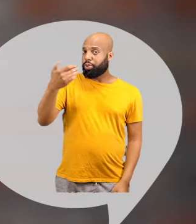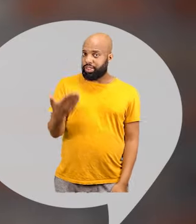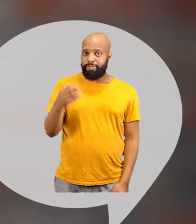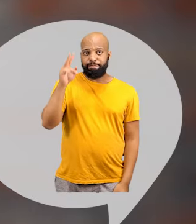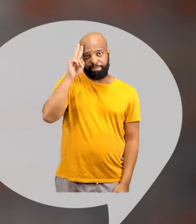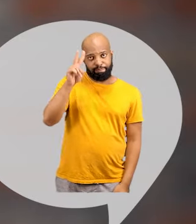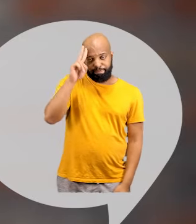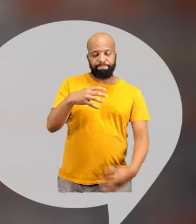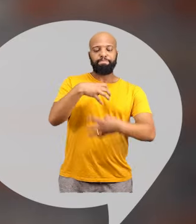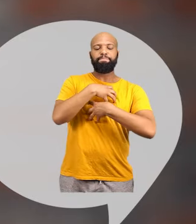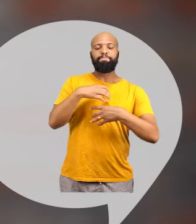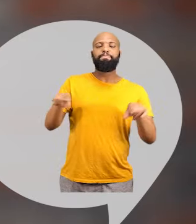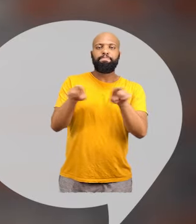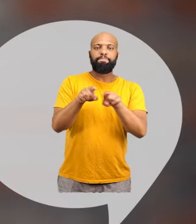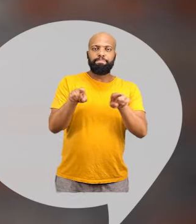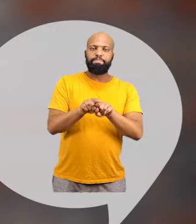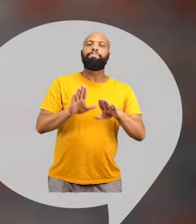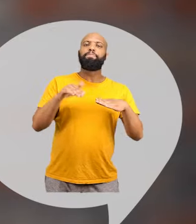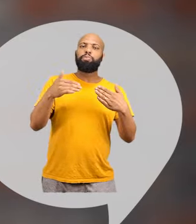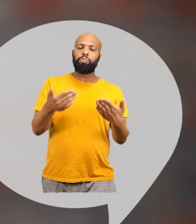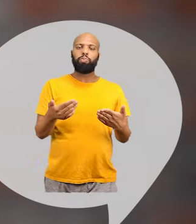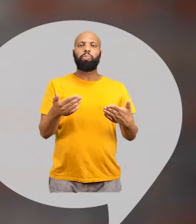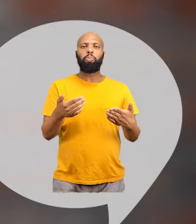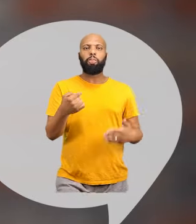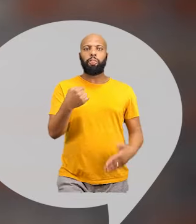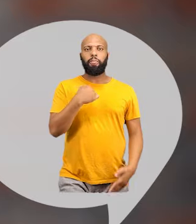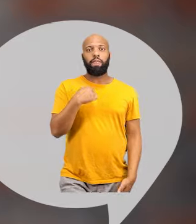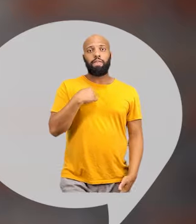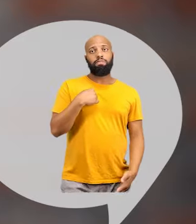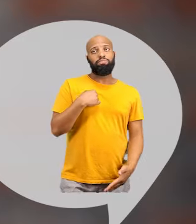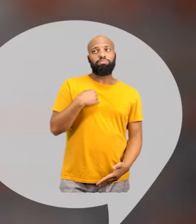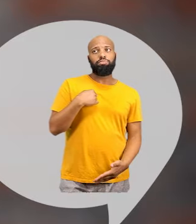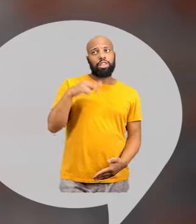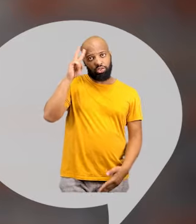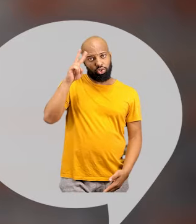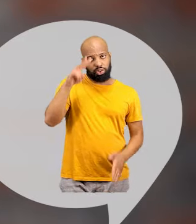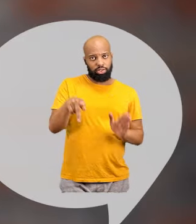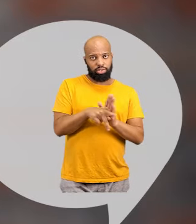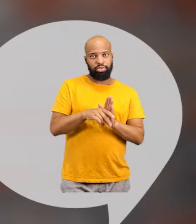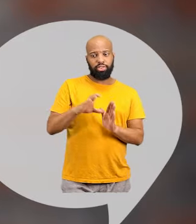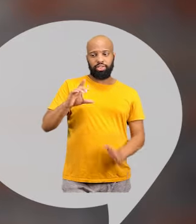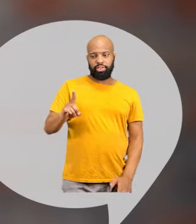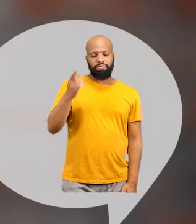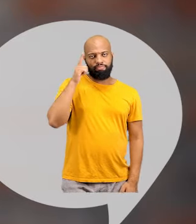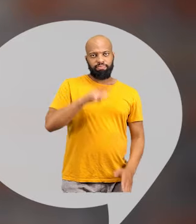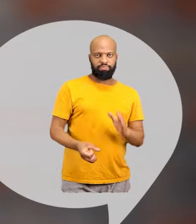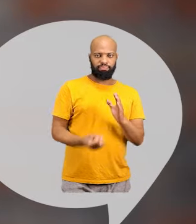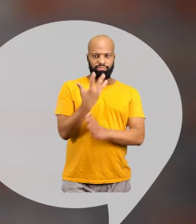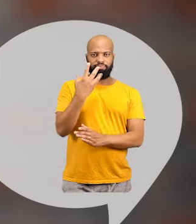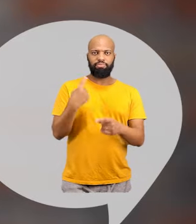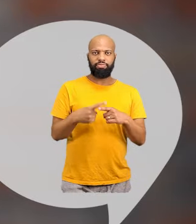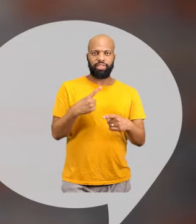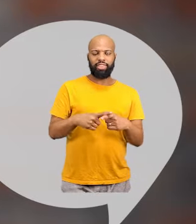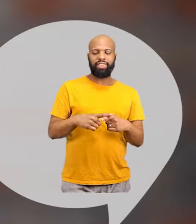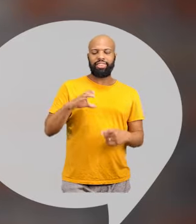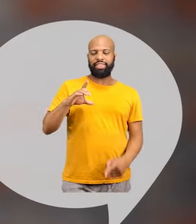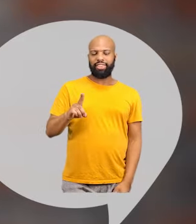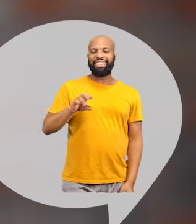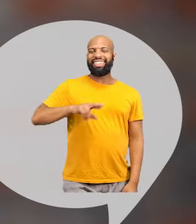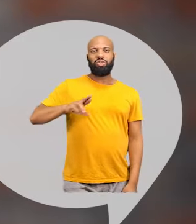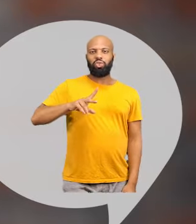dessa história que me tocou que que as histórias do disco nasceram Ela ela diz que não fala